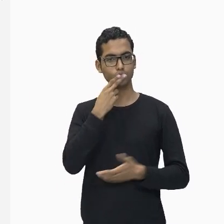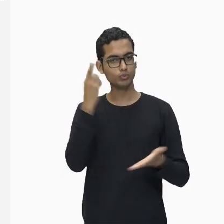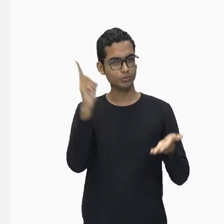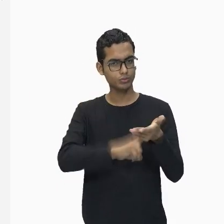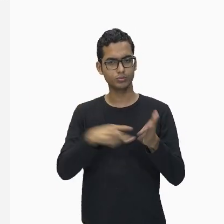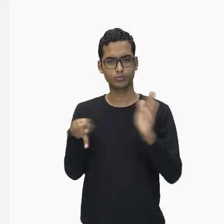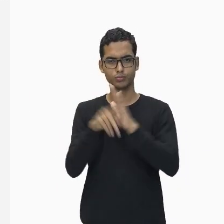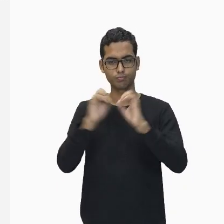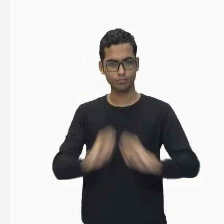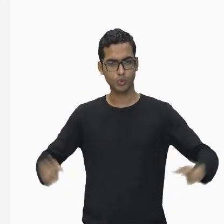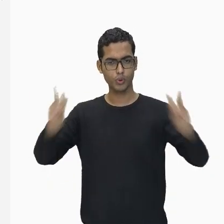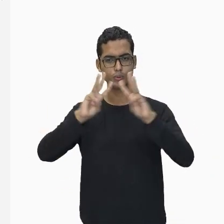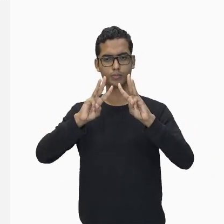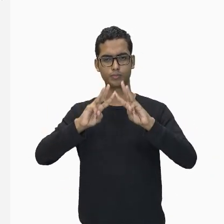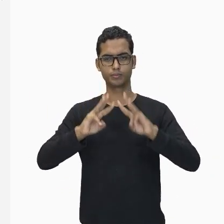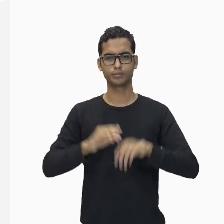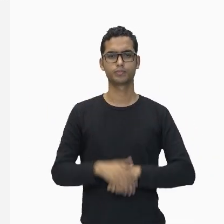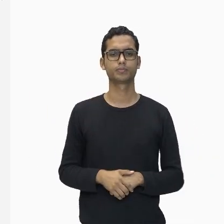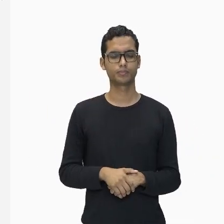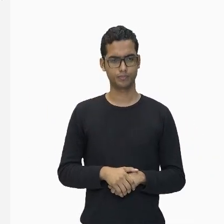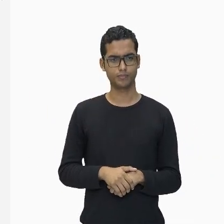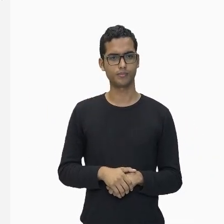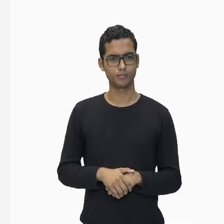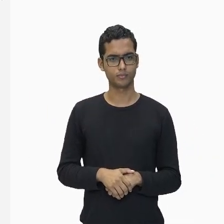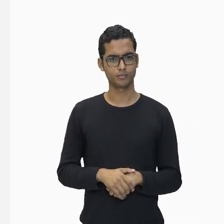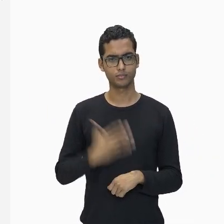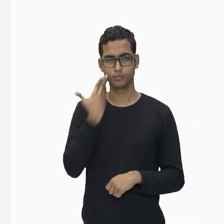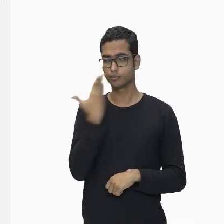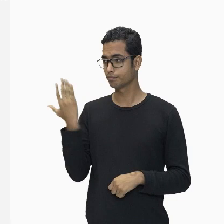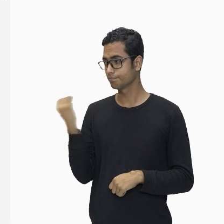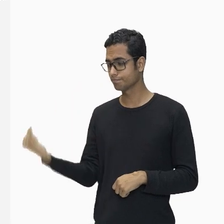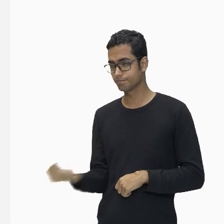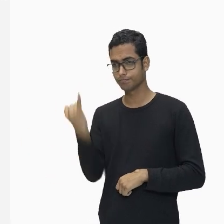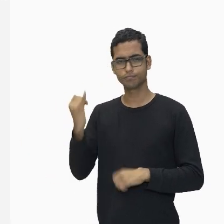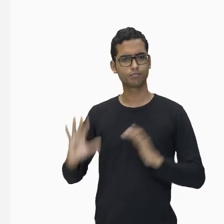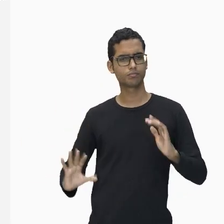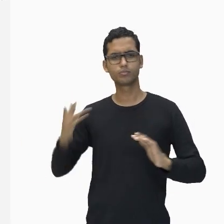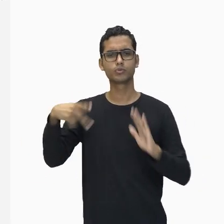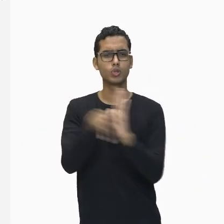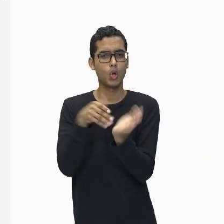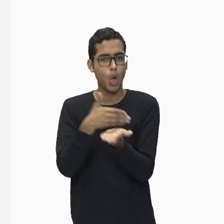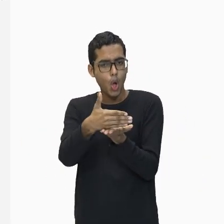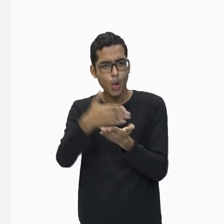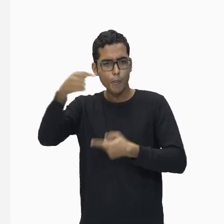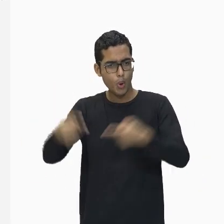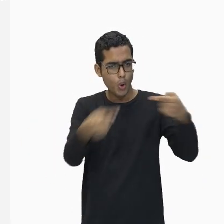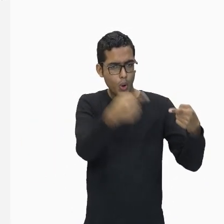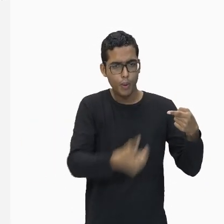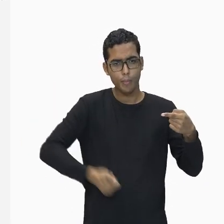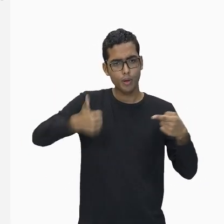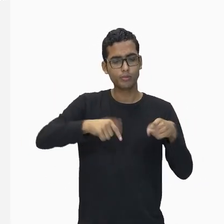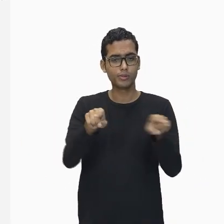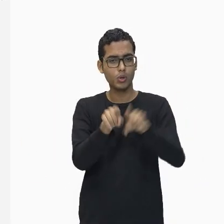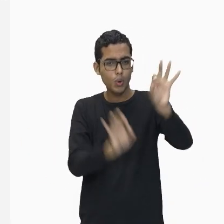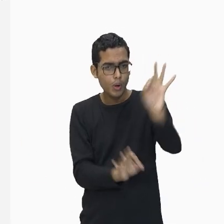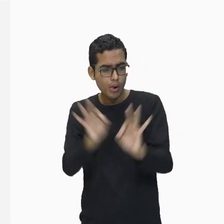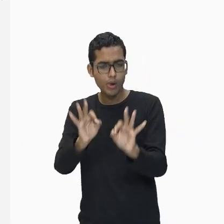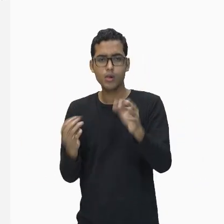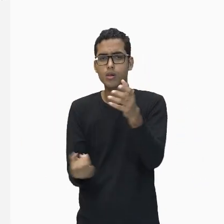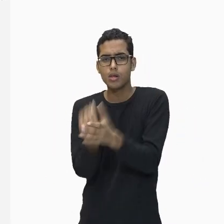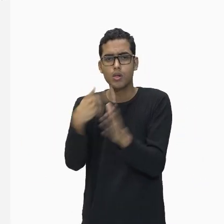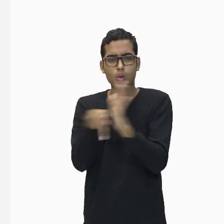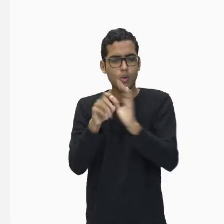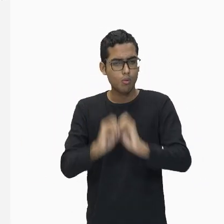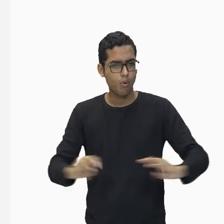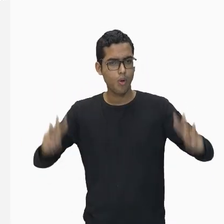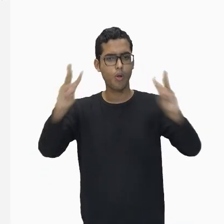Cartas das Nações Unidas. Outro ponto importante desse evento foi o início dos primeiros diálogos que dariam origem à